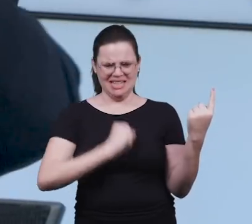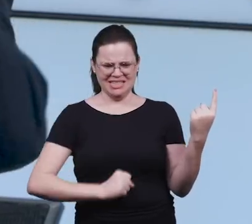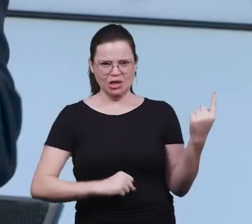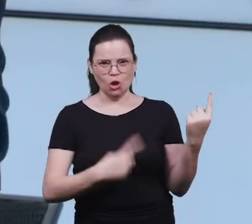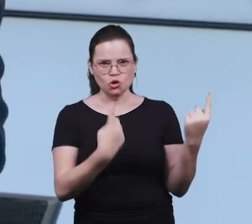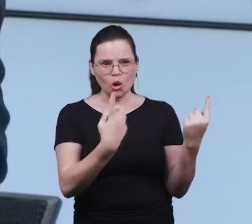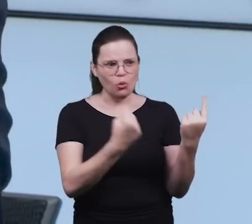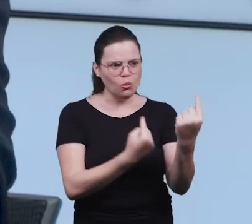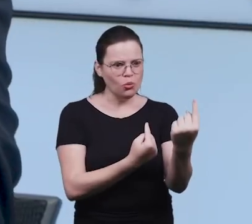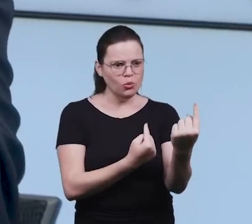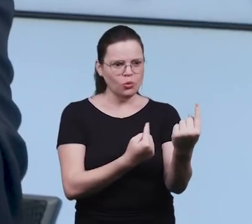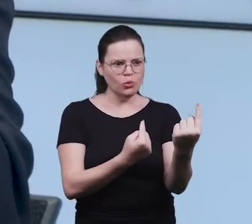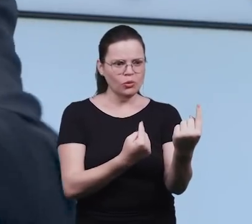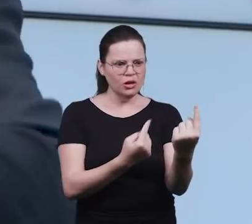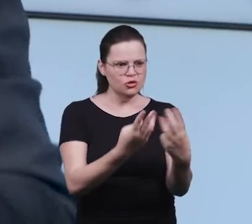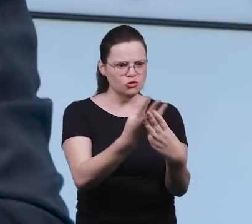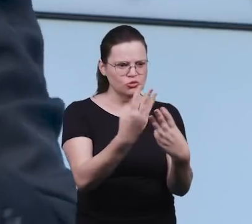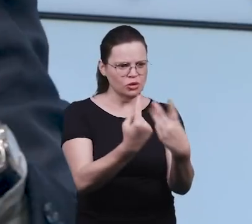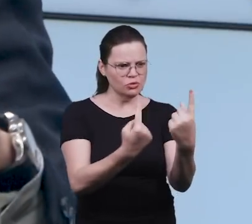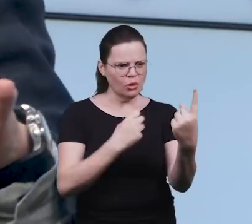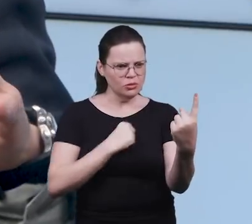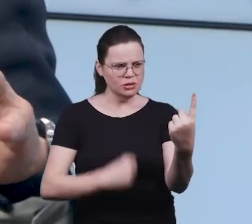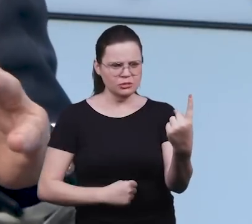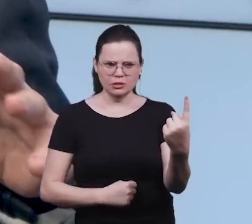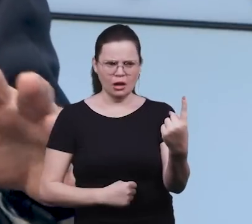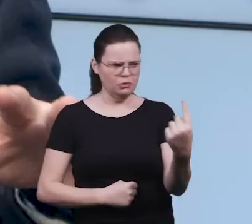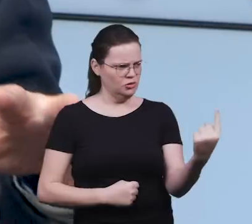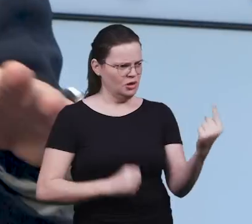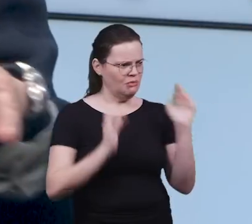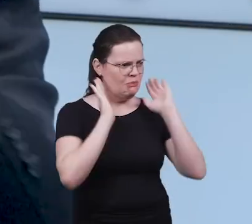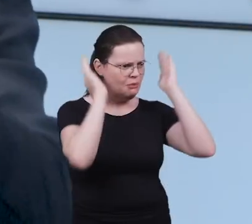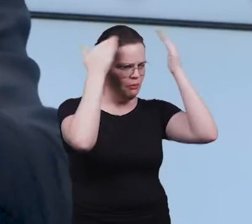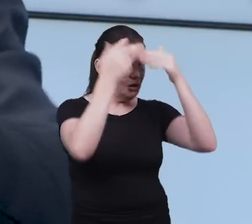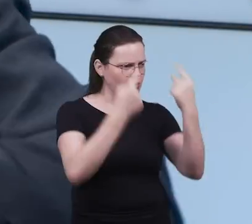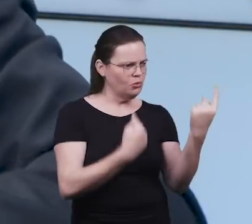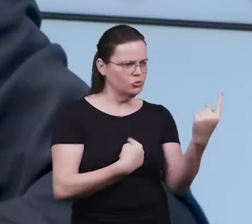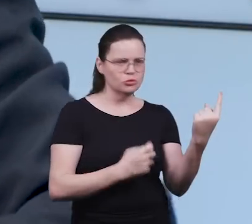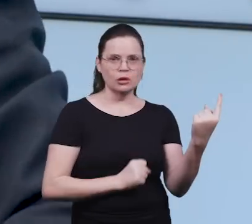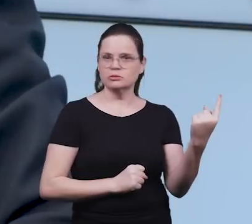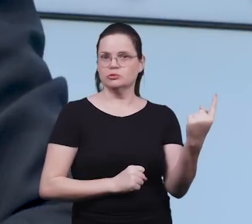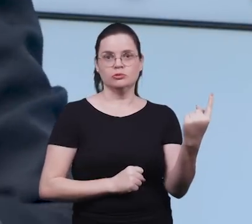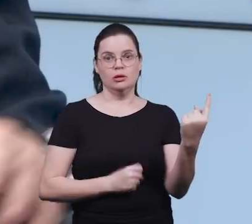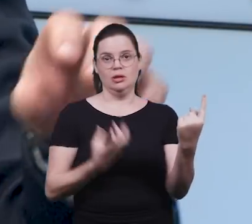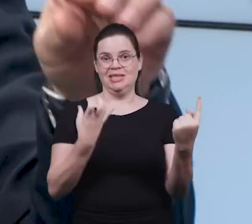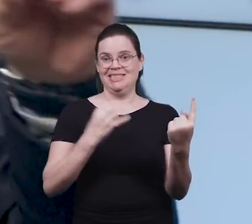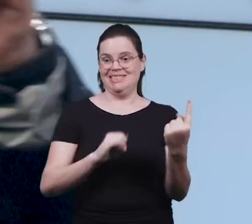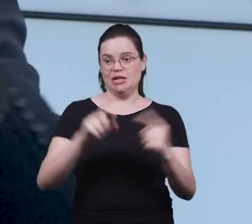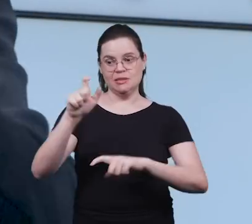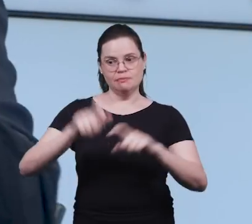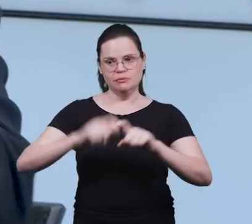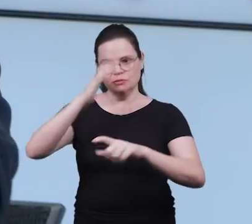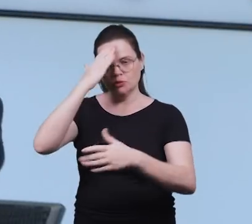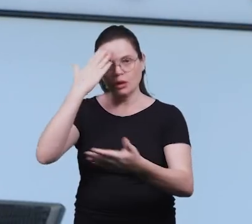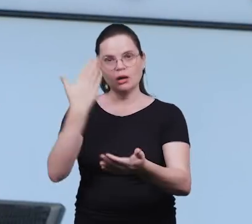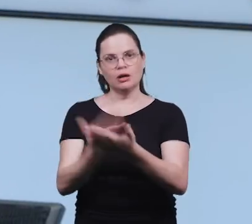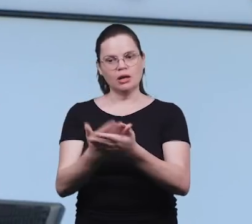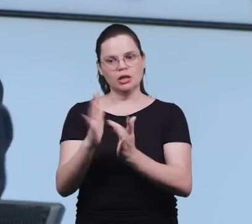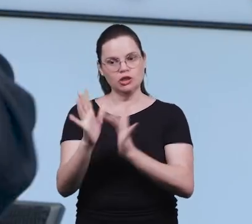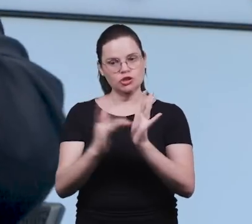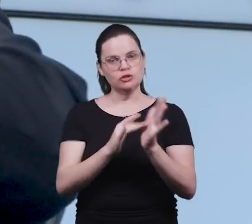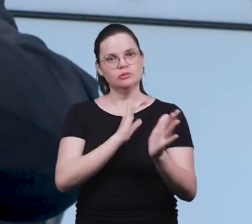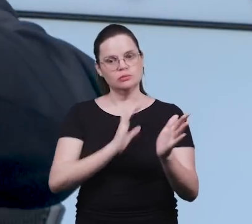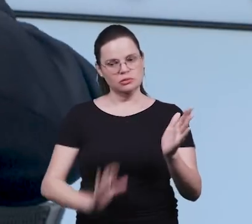tem acesso à presença de Deus. Então, Lutero ele falou uma coisa diferente dos outros. Aquilo que era o sacrifício